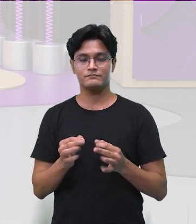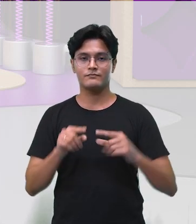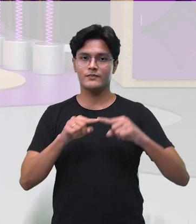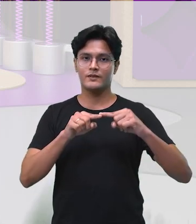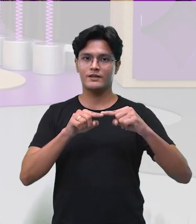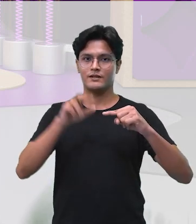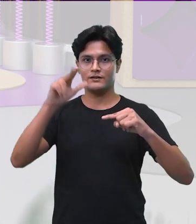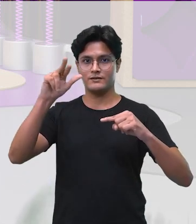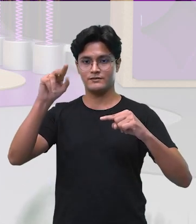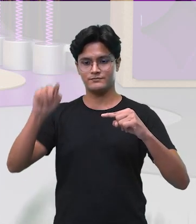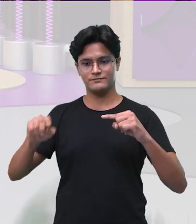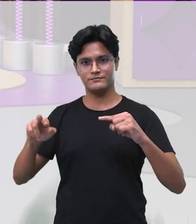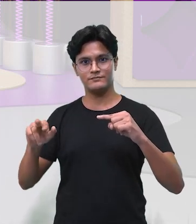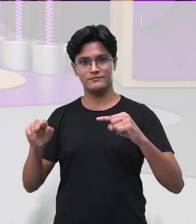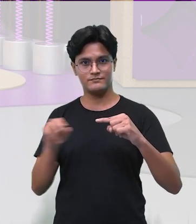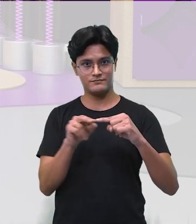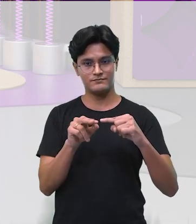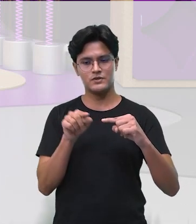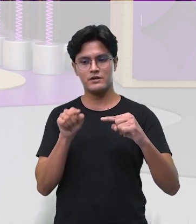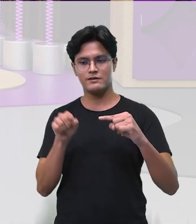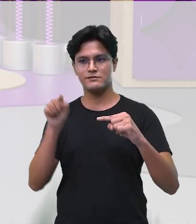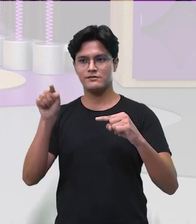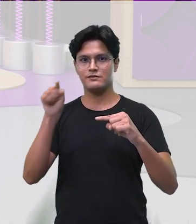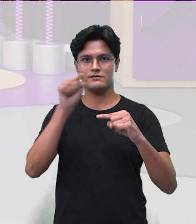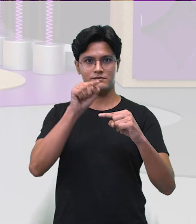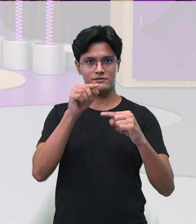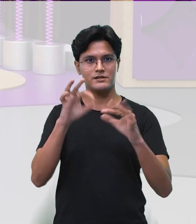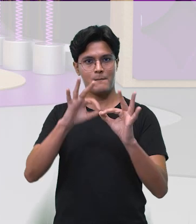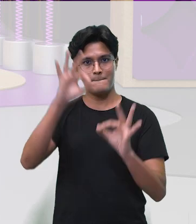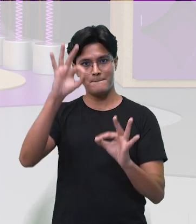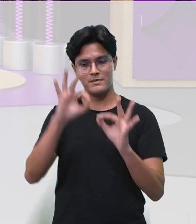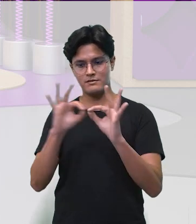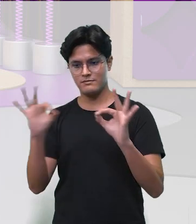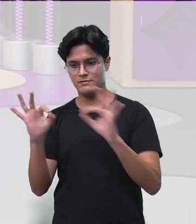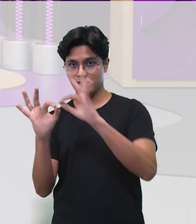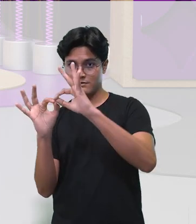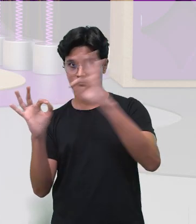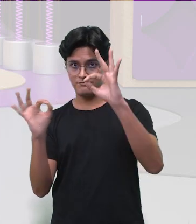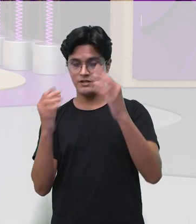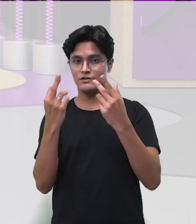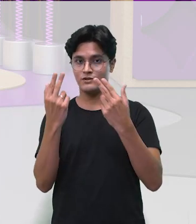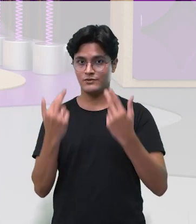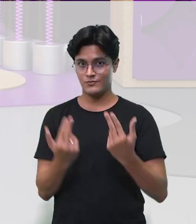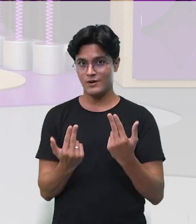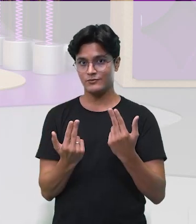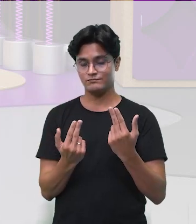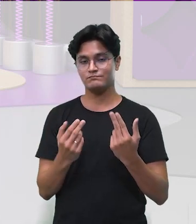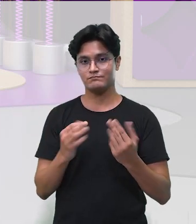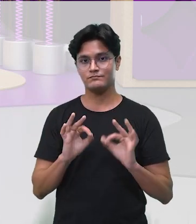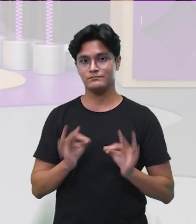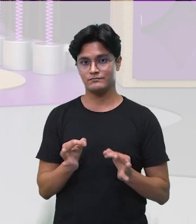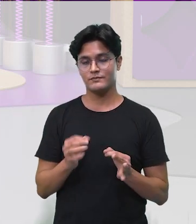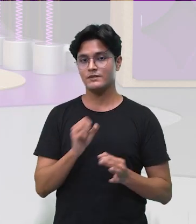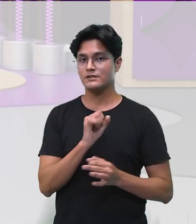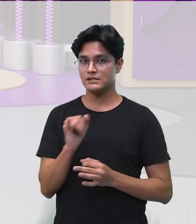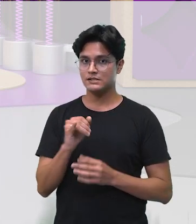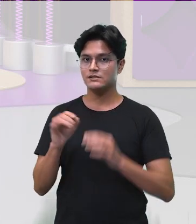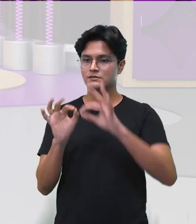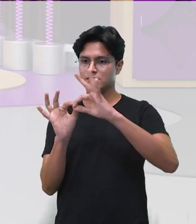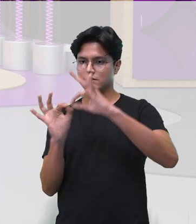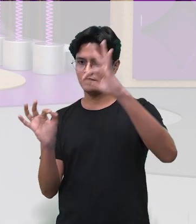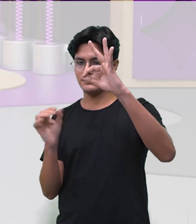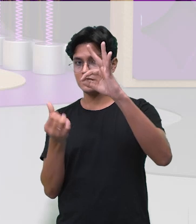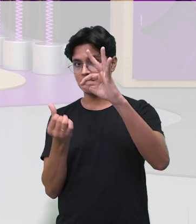ele possui os três lados iguais. Isso significa que se um lado medir 6 centímetros, o segundo também vai valer